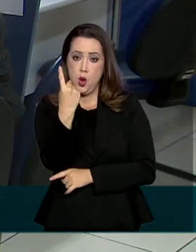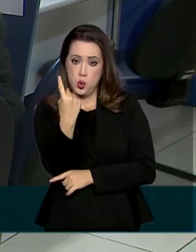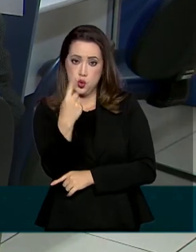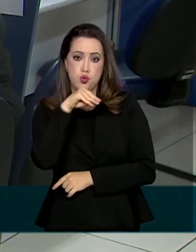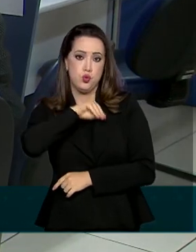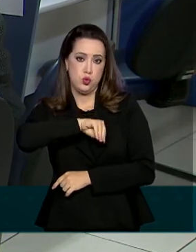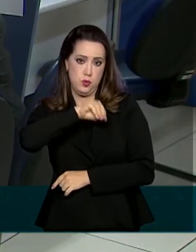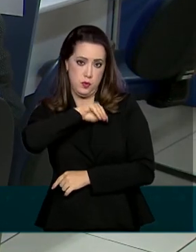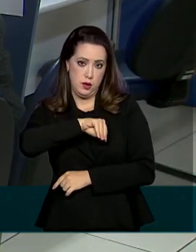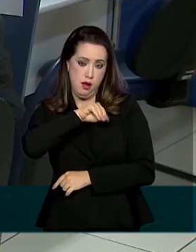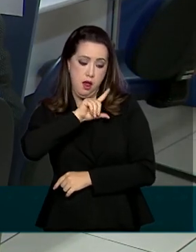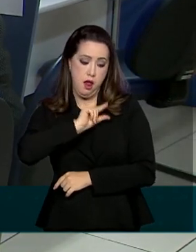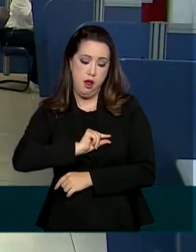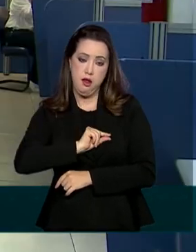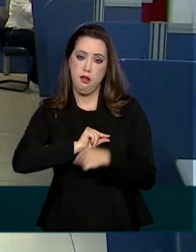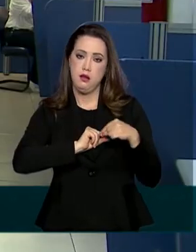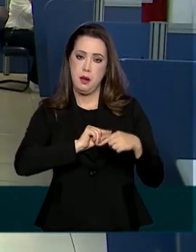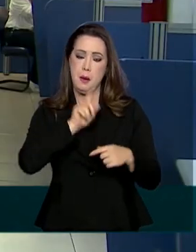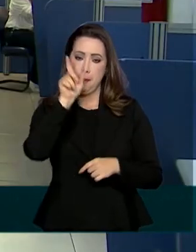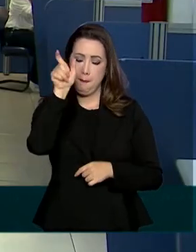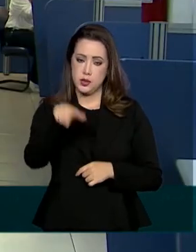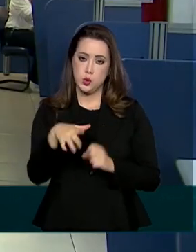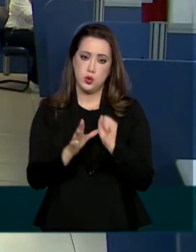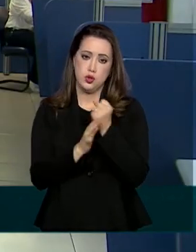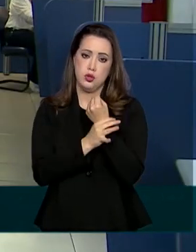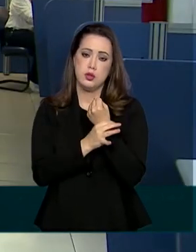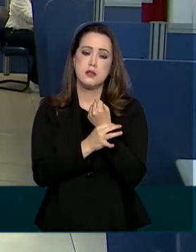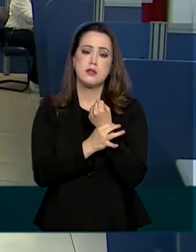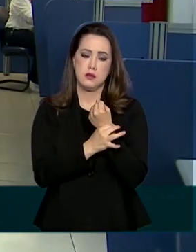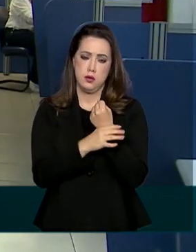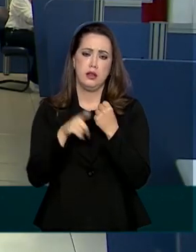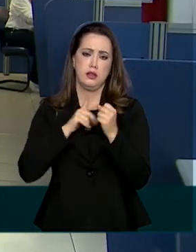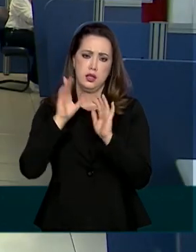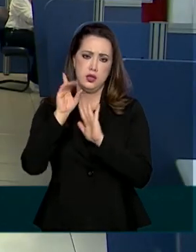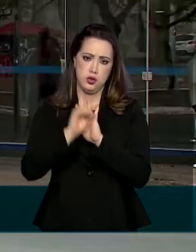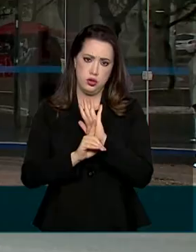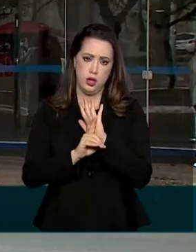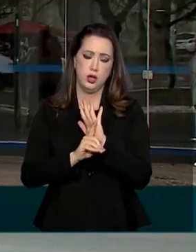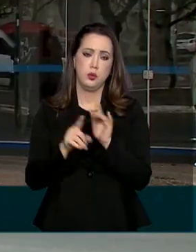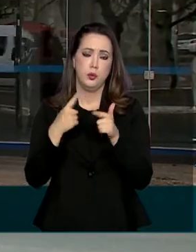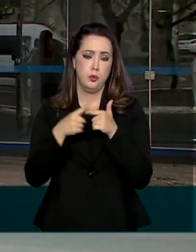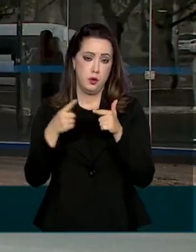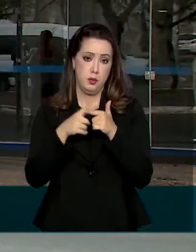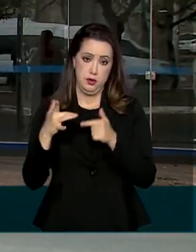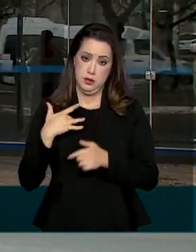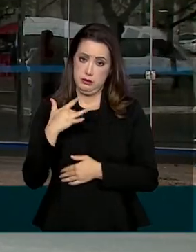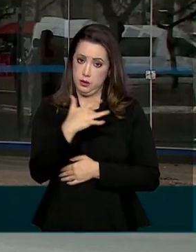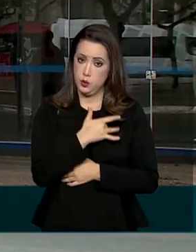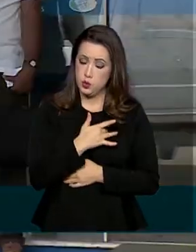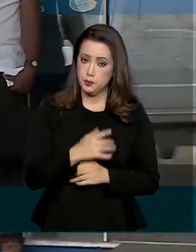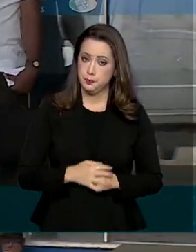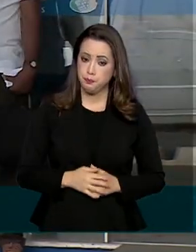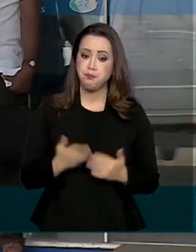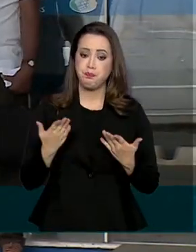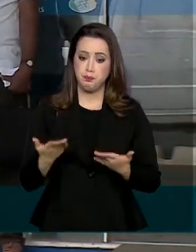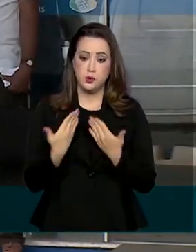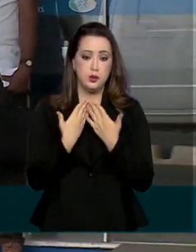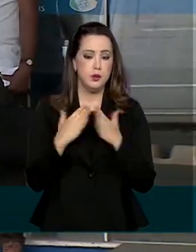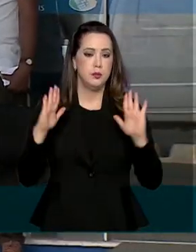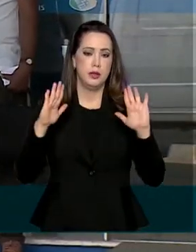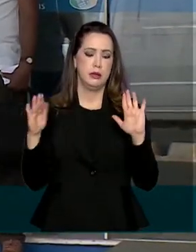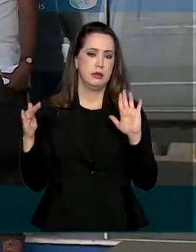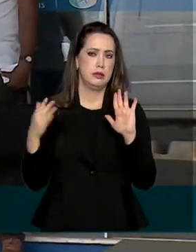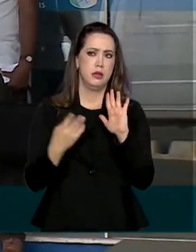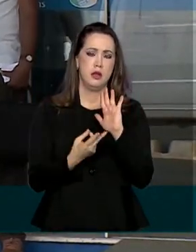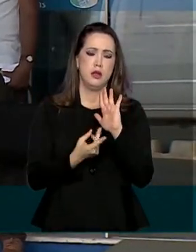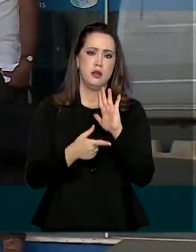salário mínimo aos segurados que tiverem direito aos benefícios por incapacidade. As agências do INSS estão abertas desde a